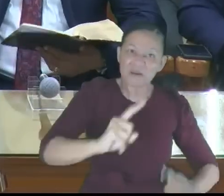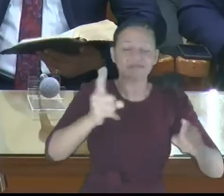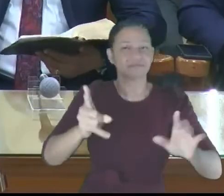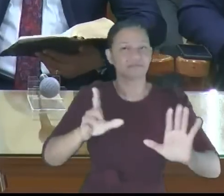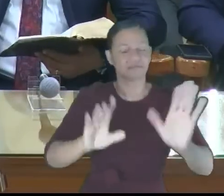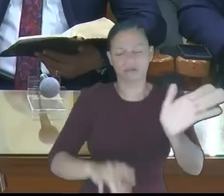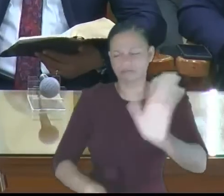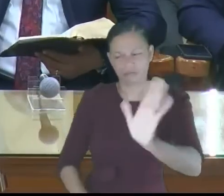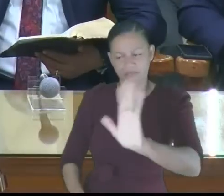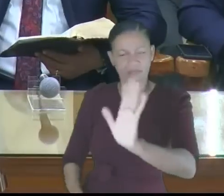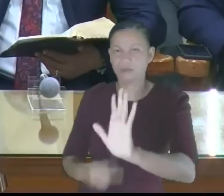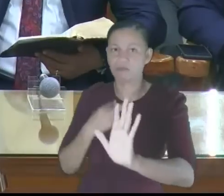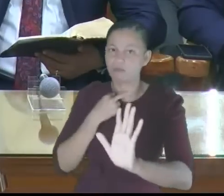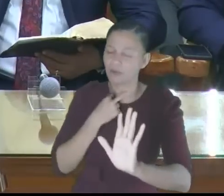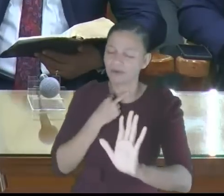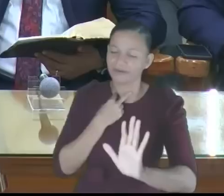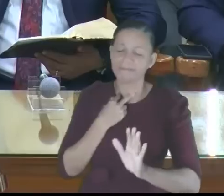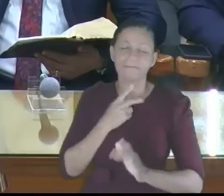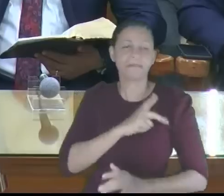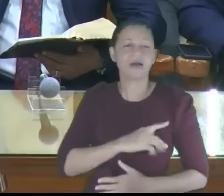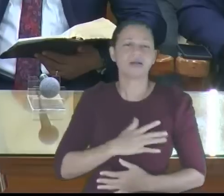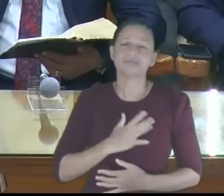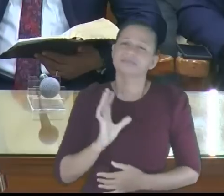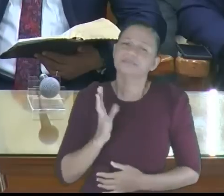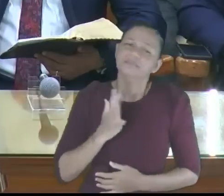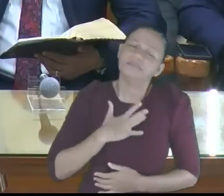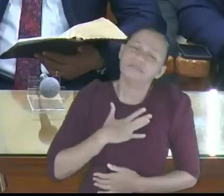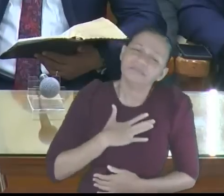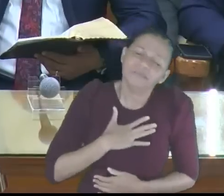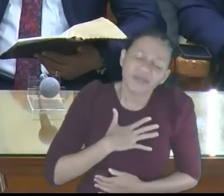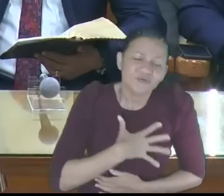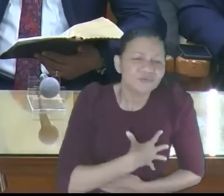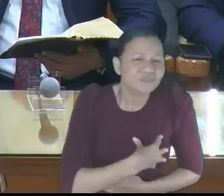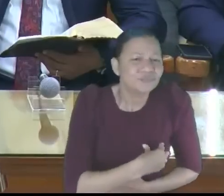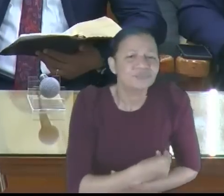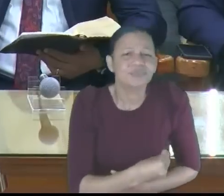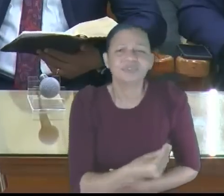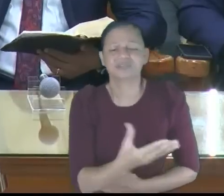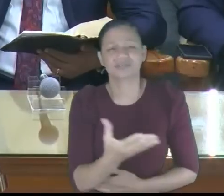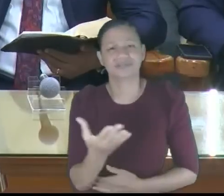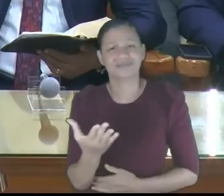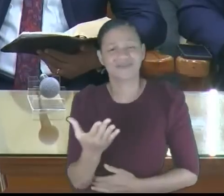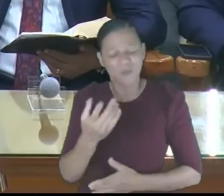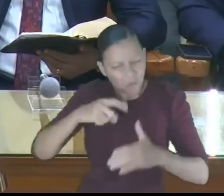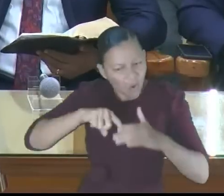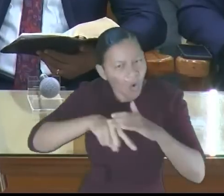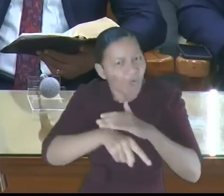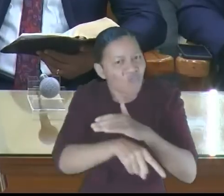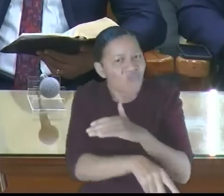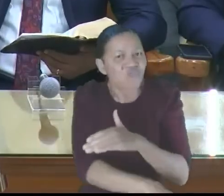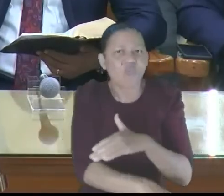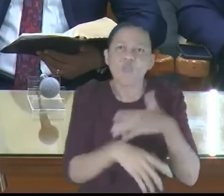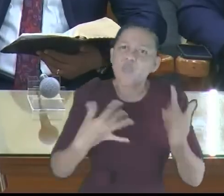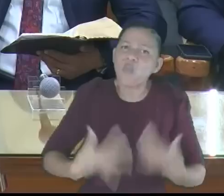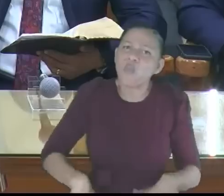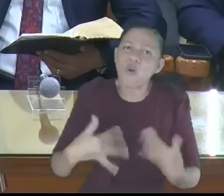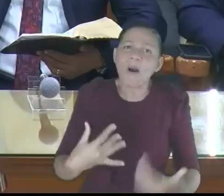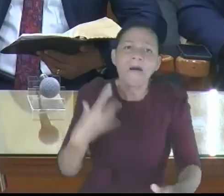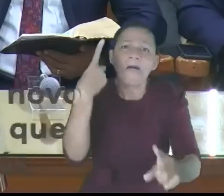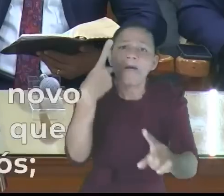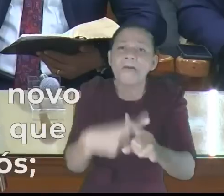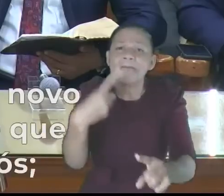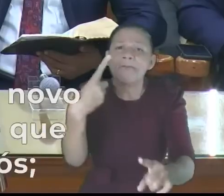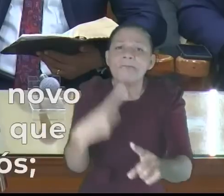Não. Paulo disse, meus filhinhos, por quem, agora veja a profundidade do texto sagrado, por